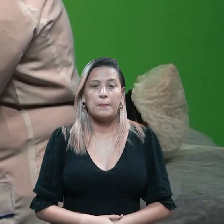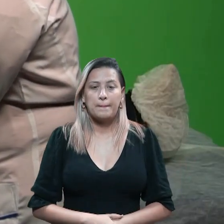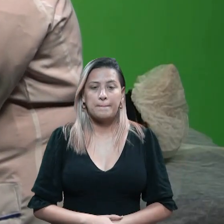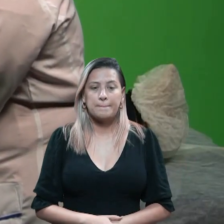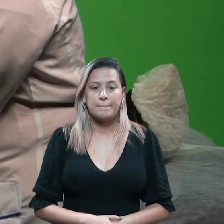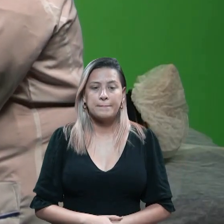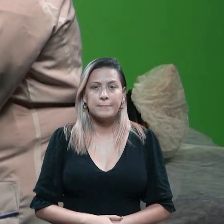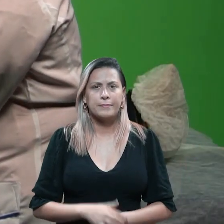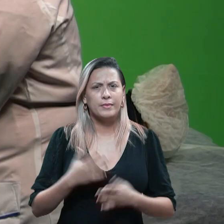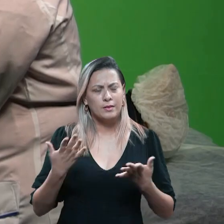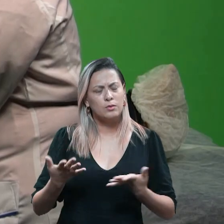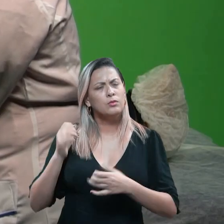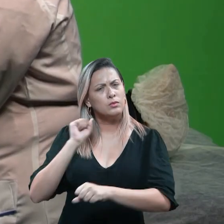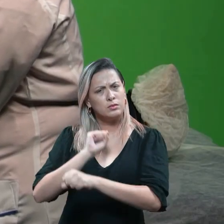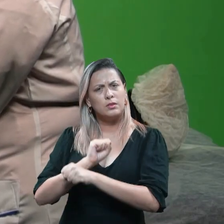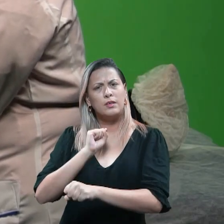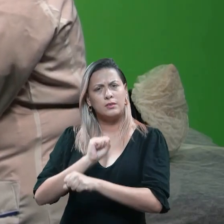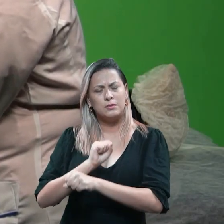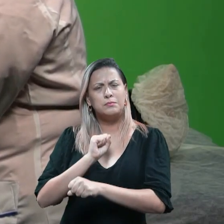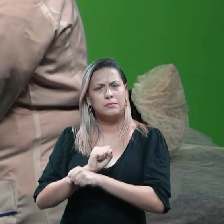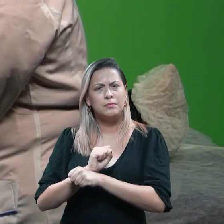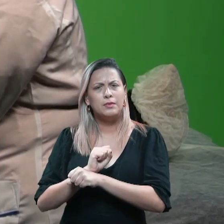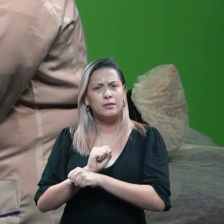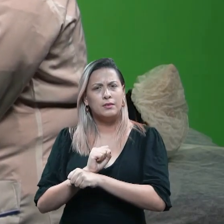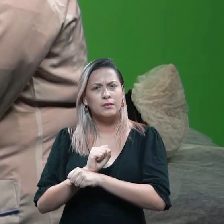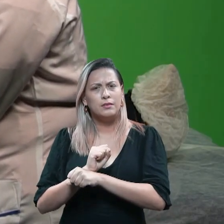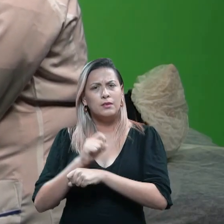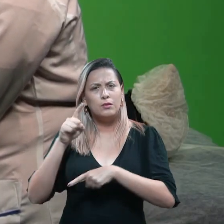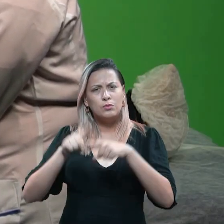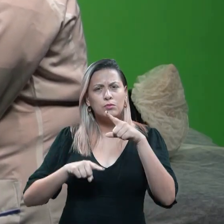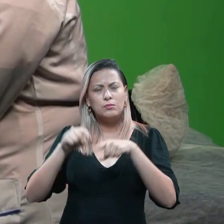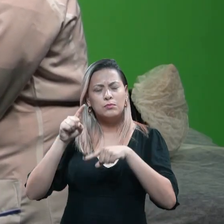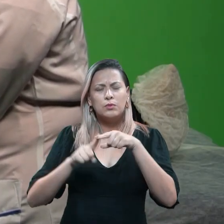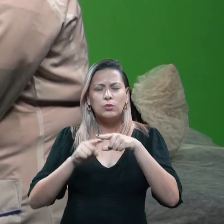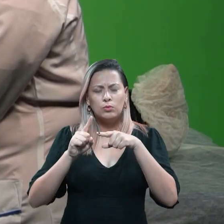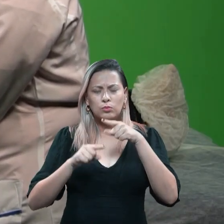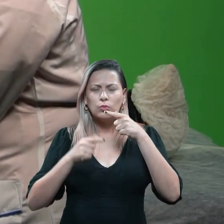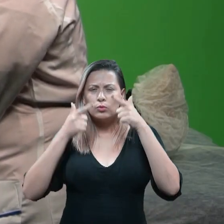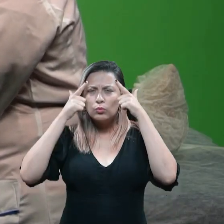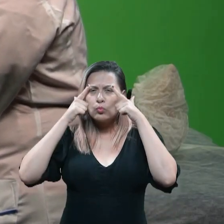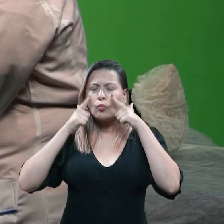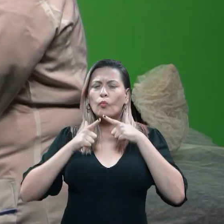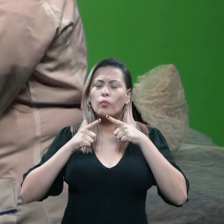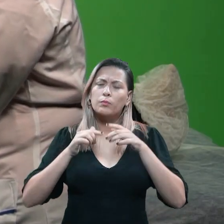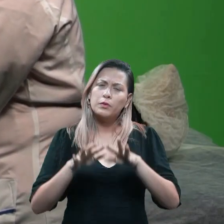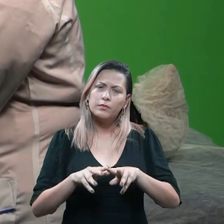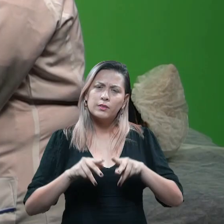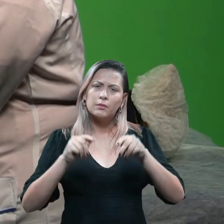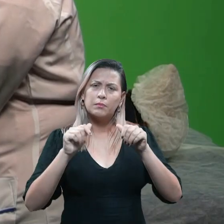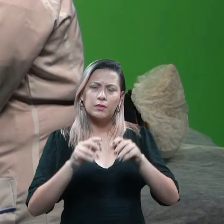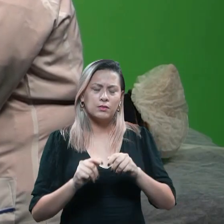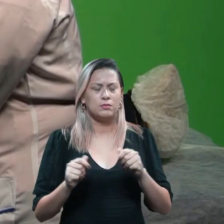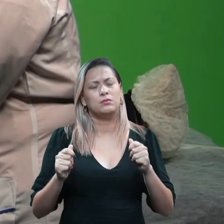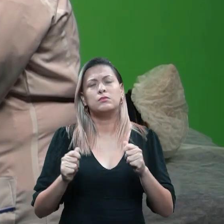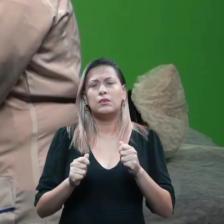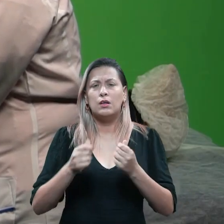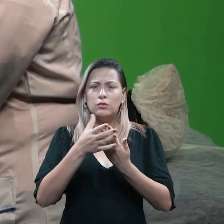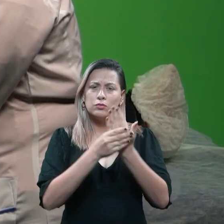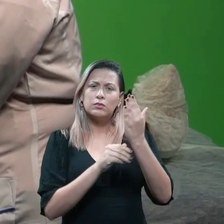gente aguarda o tempo do emoliente, nós vamos fazer a higiene das mãos do cliente. Pode ser com